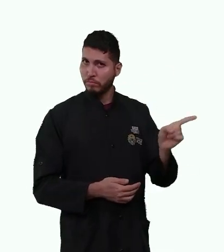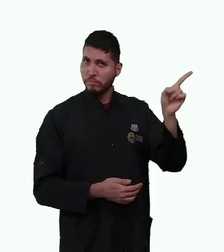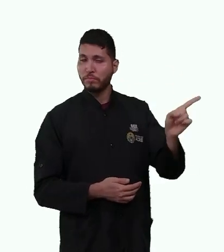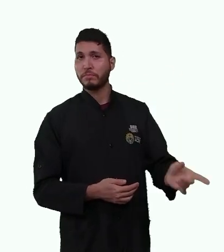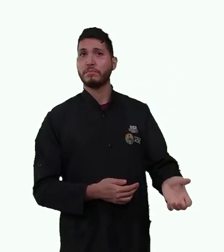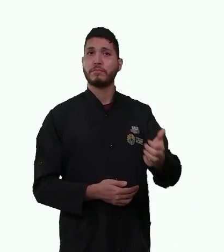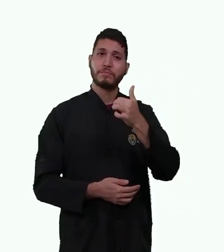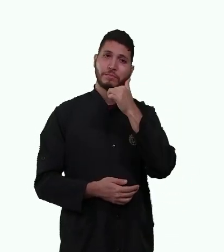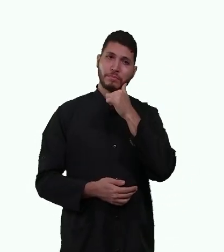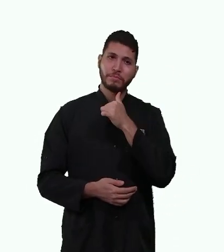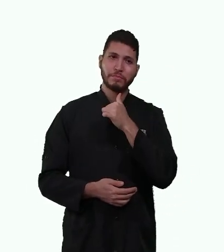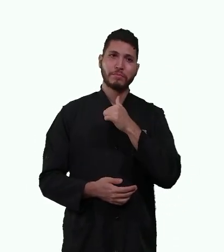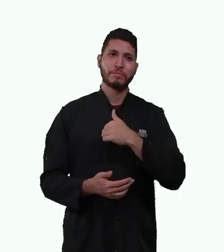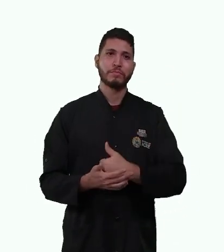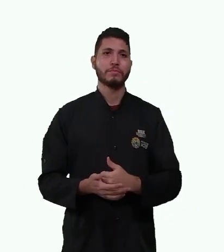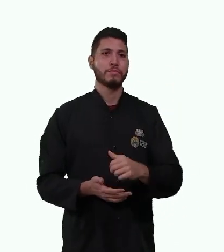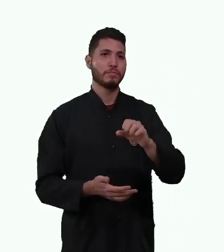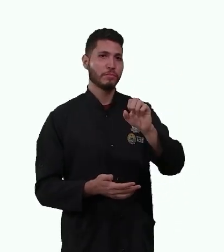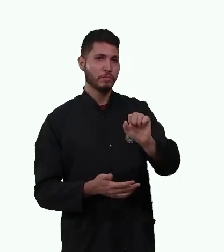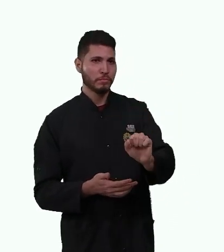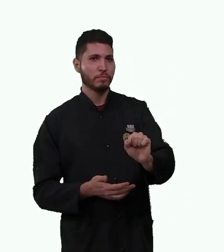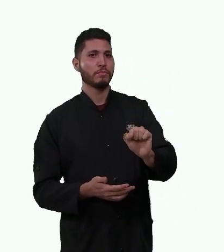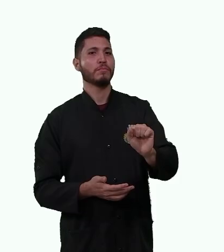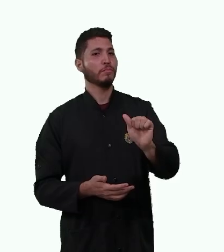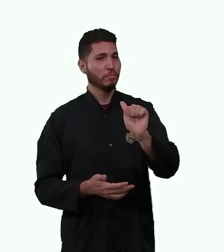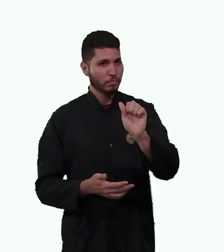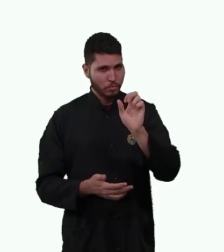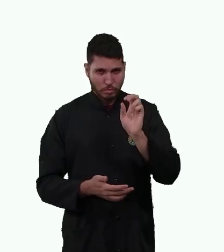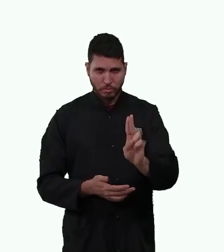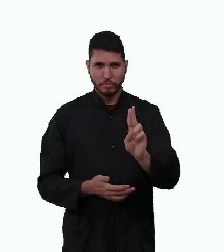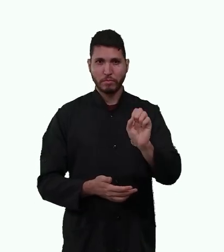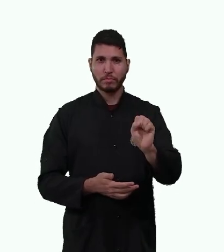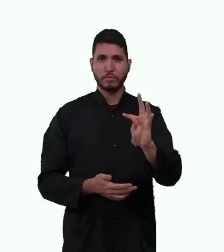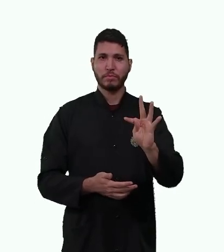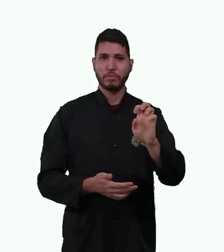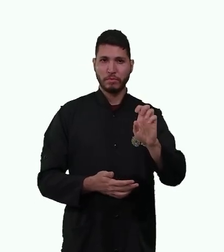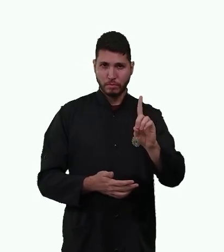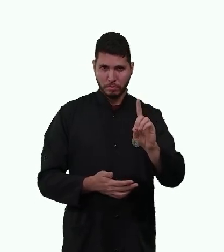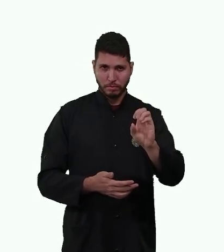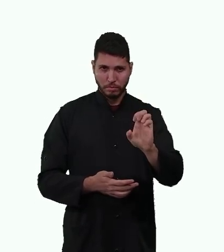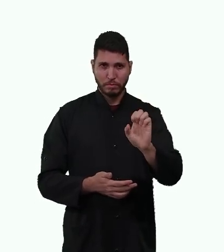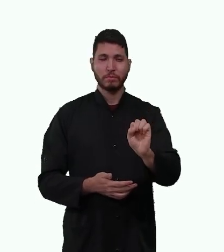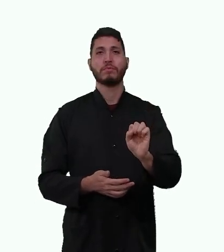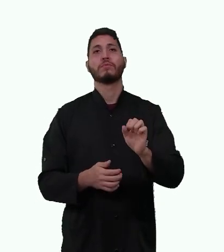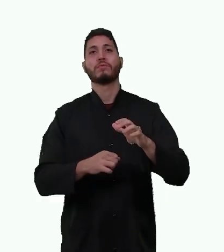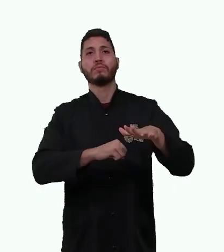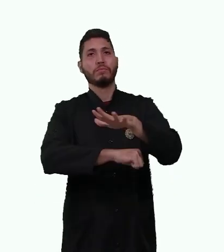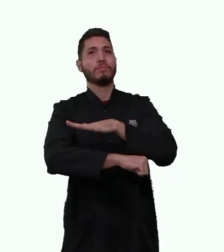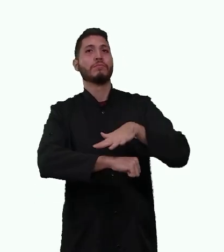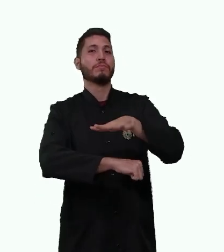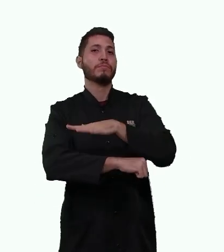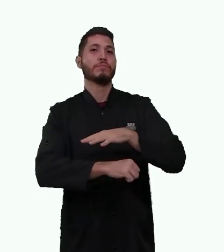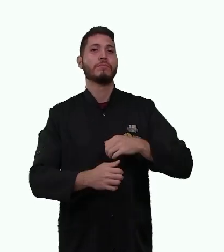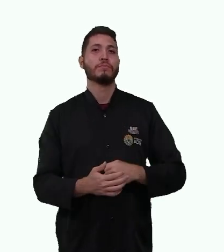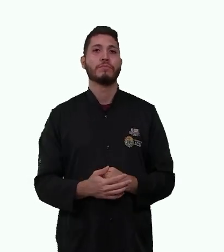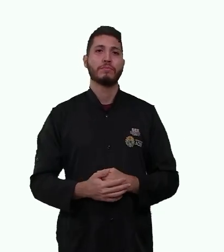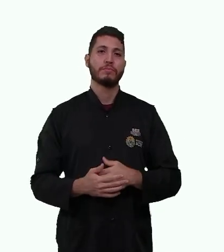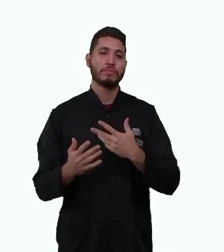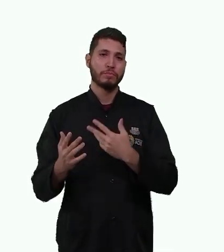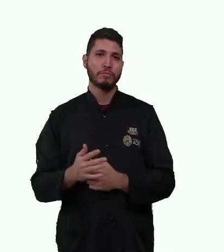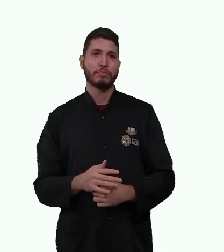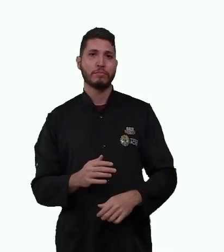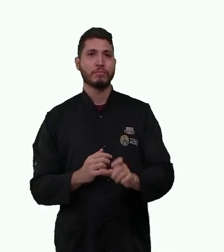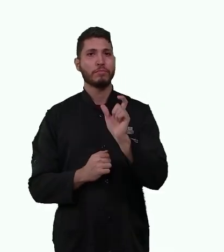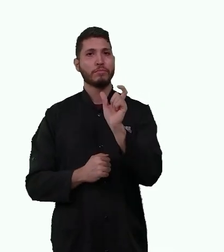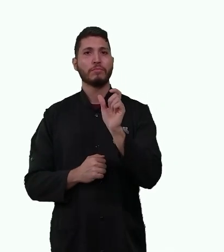situações formais. Aqui nós temos o verbo hablar, terminado em AR, comer,